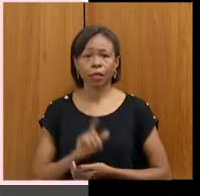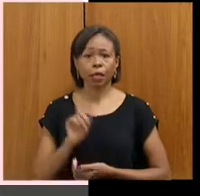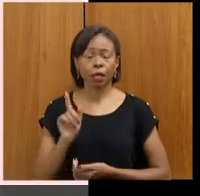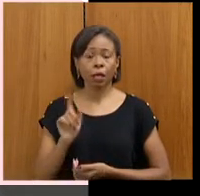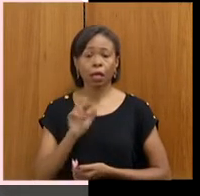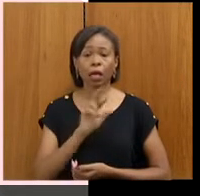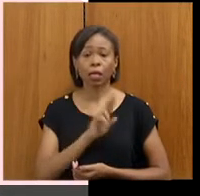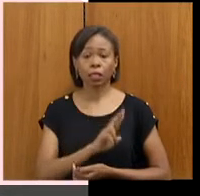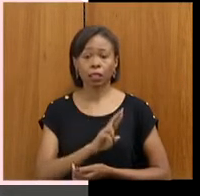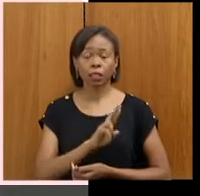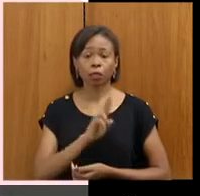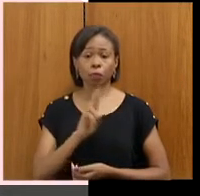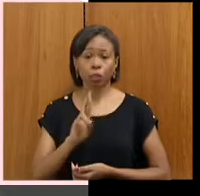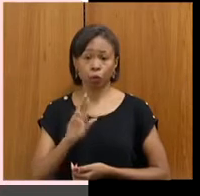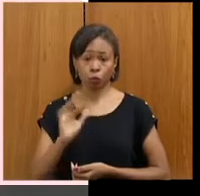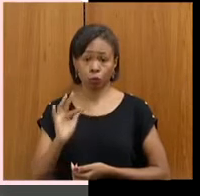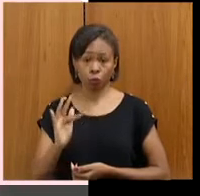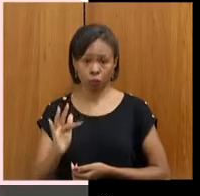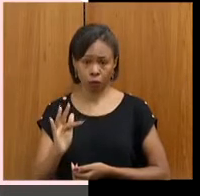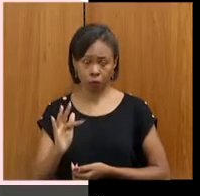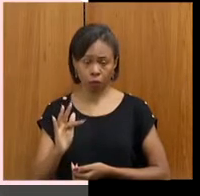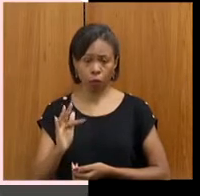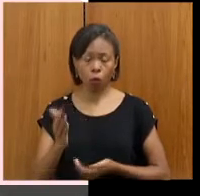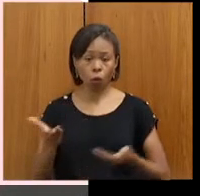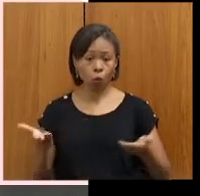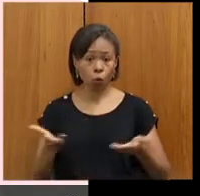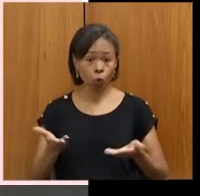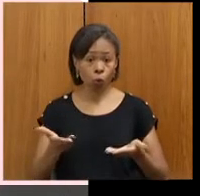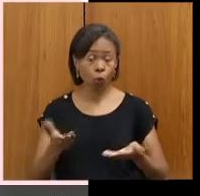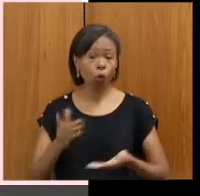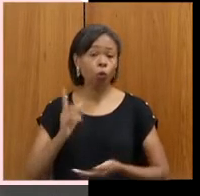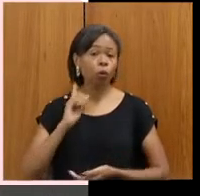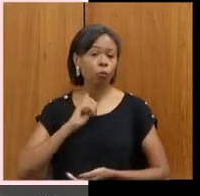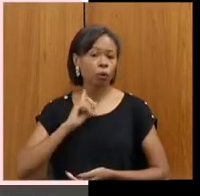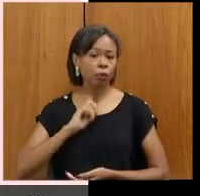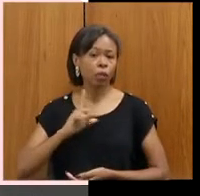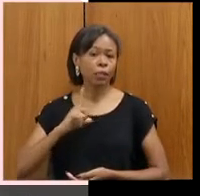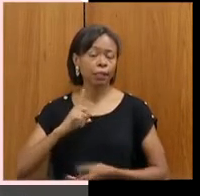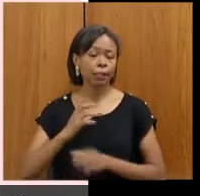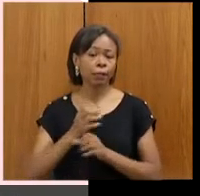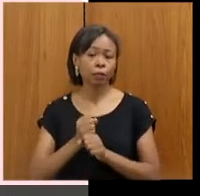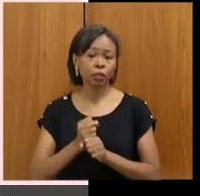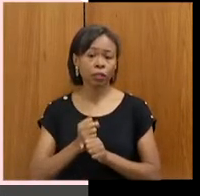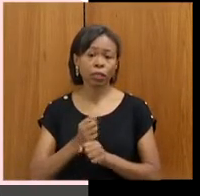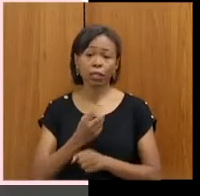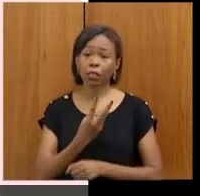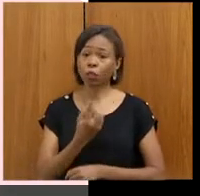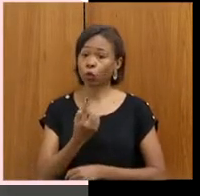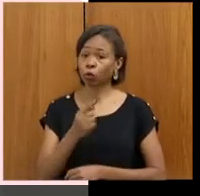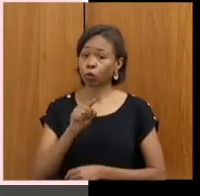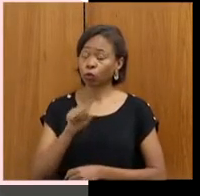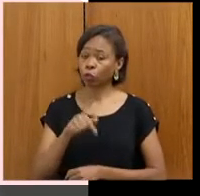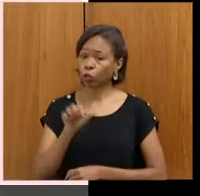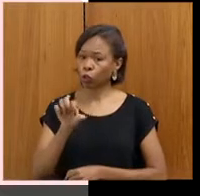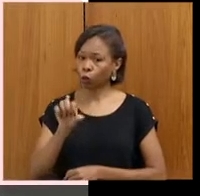sobre o regime de recuperação fiscal é a sala de então possui um estoque Disney 31,9 bilhões de reais sendo seis bilhões